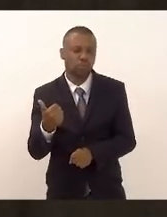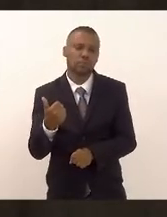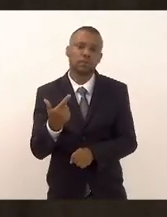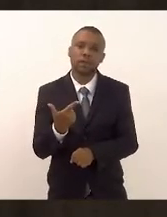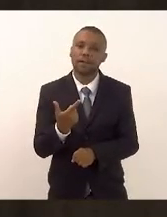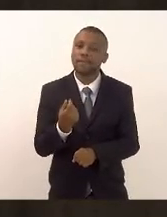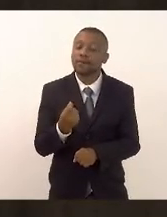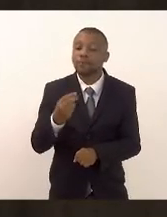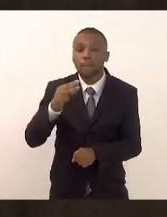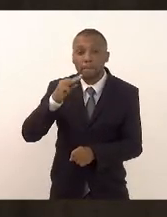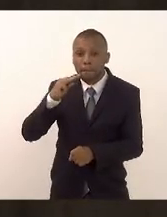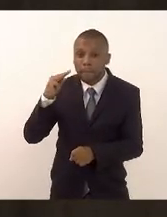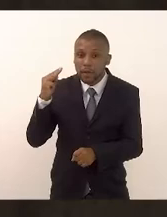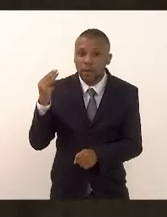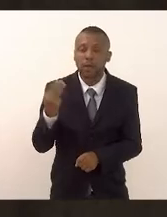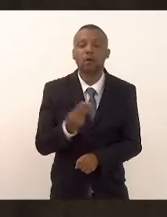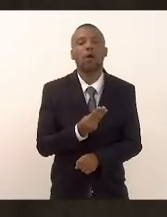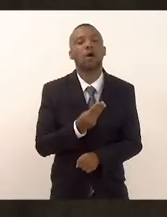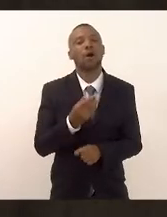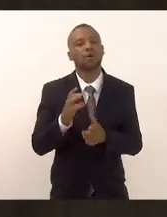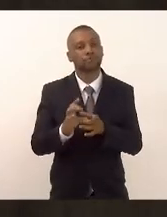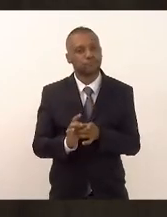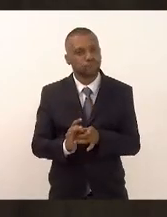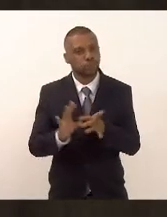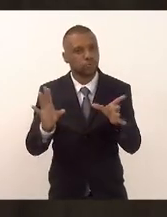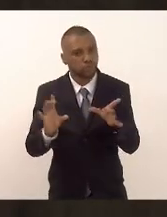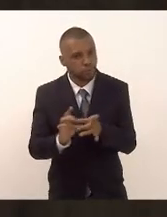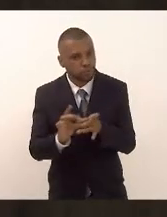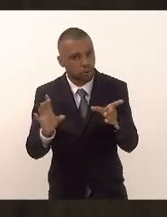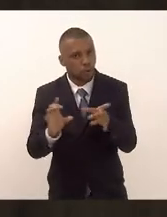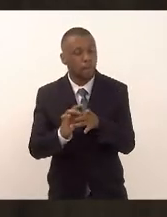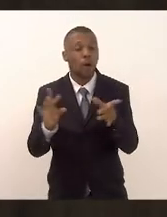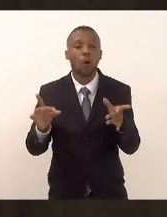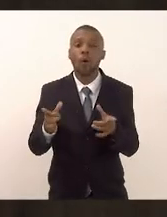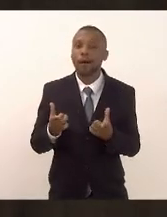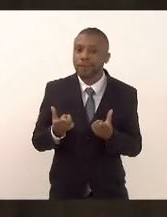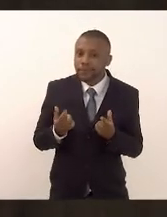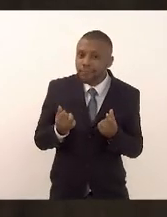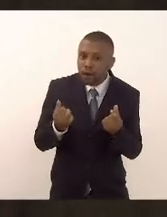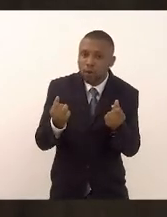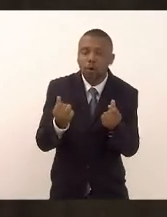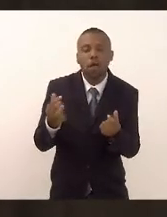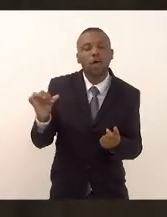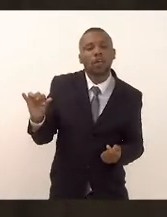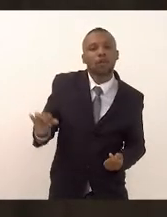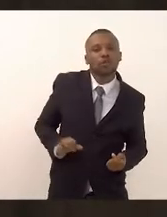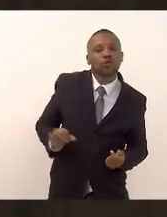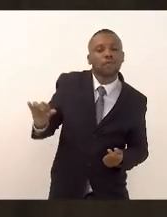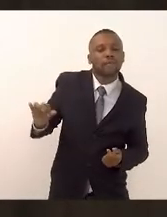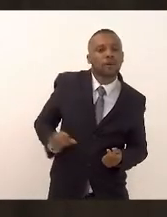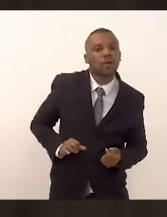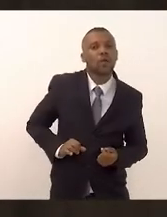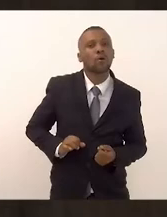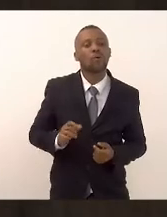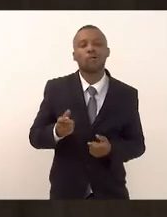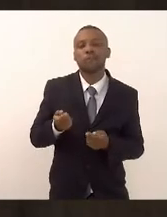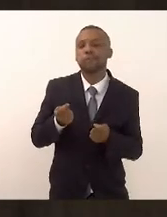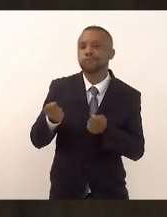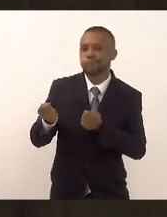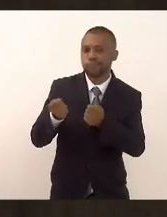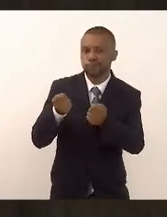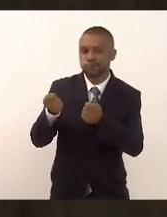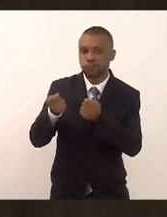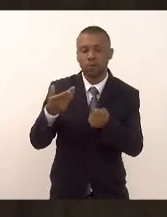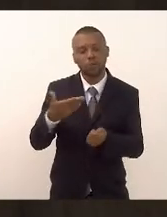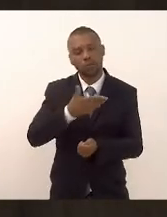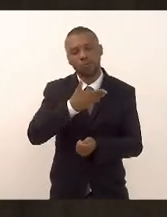milhões de orçamento, esse valor sofreu, né, a retenção por parte do governo